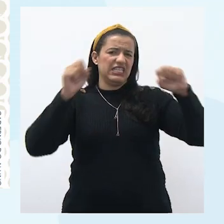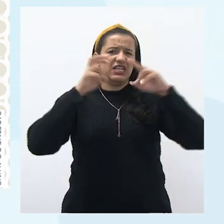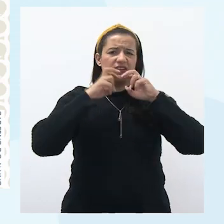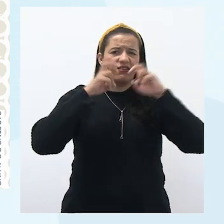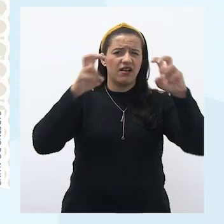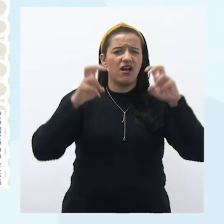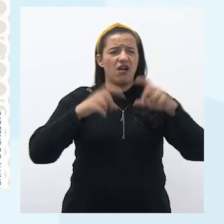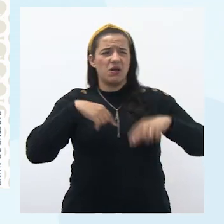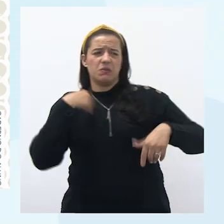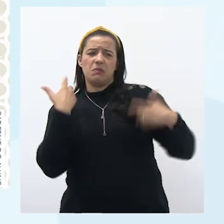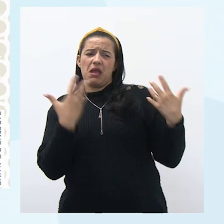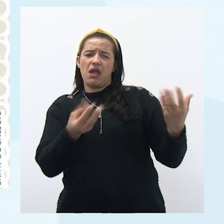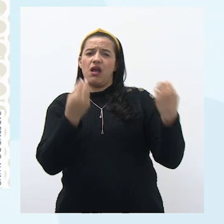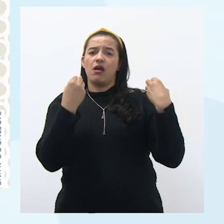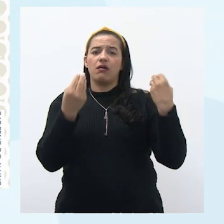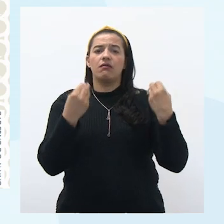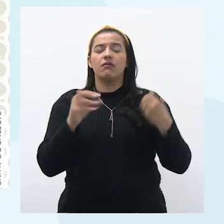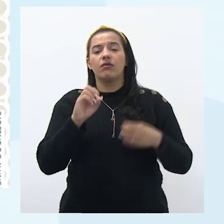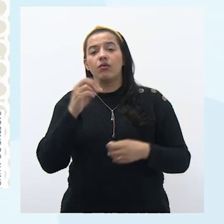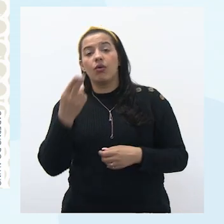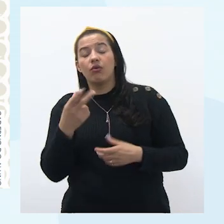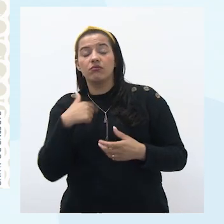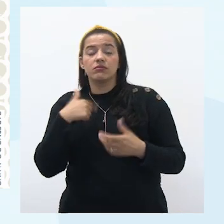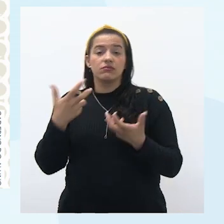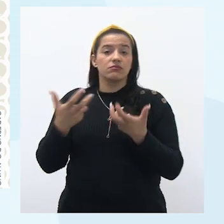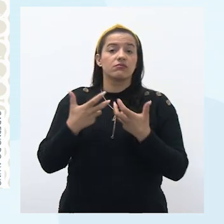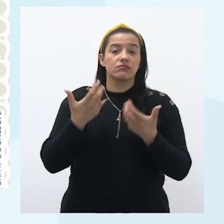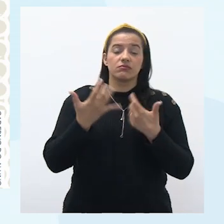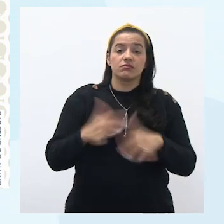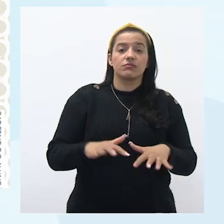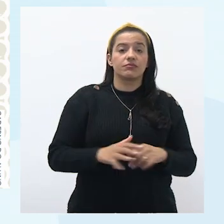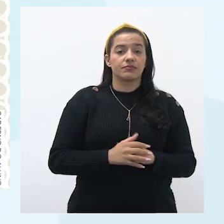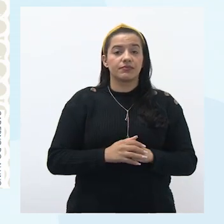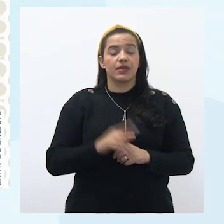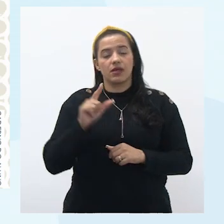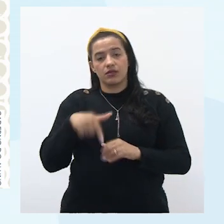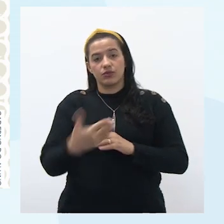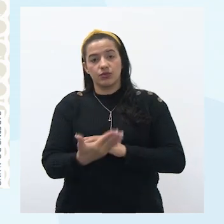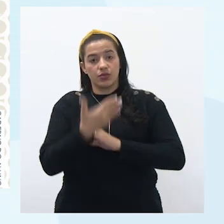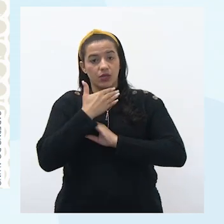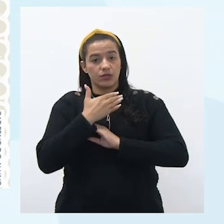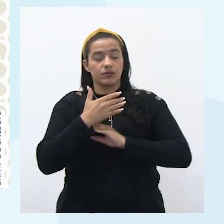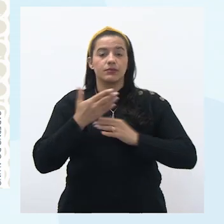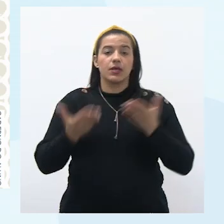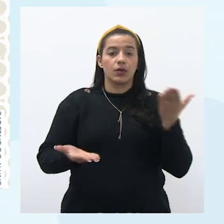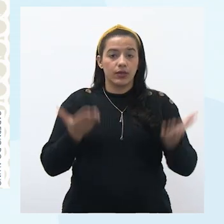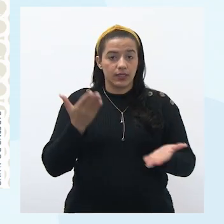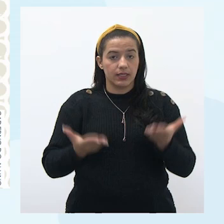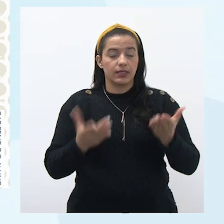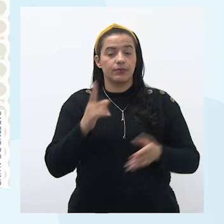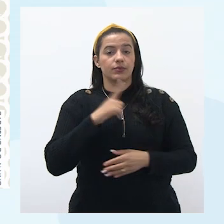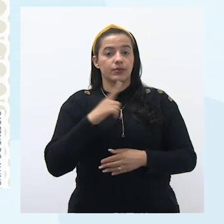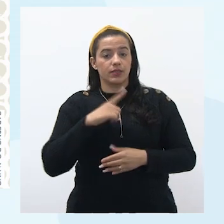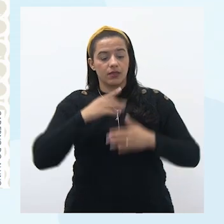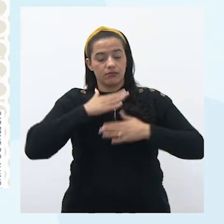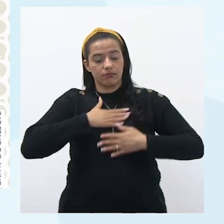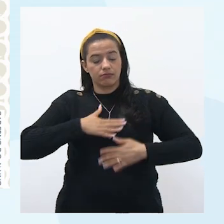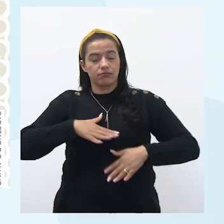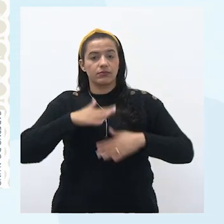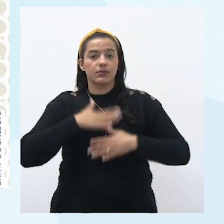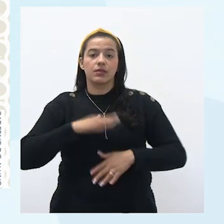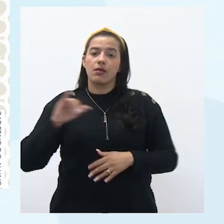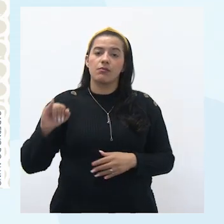não podemos fazer ou ter o que queremos. Ela nos ajuda a permanecer em equilíbrio, relaxados e